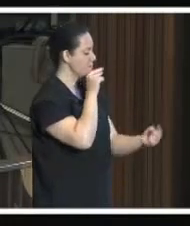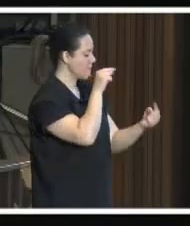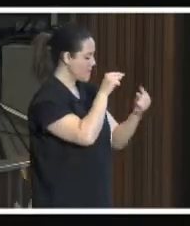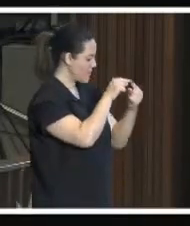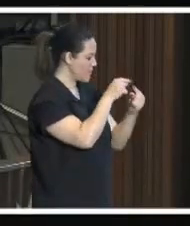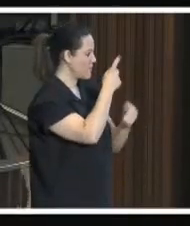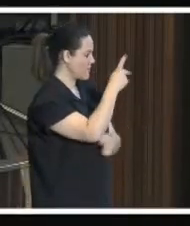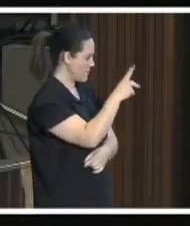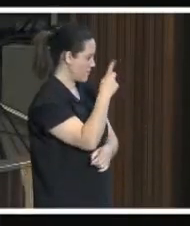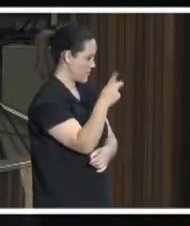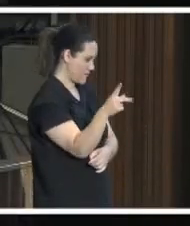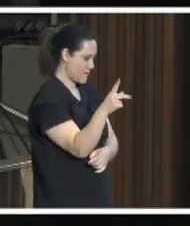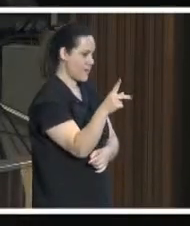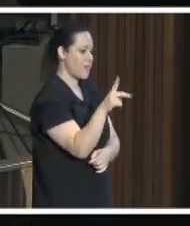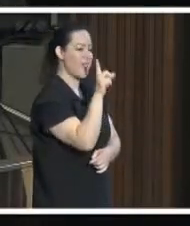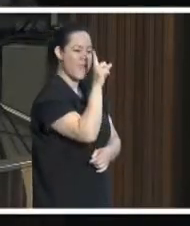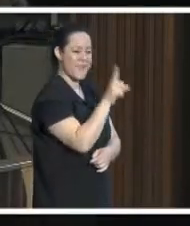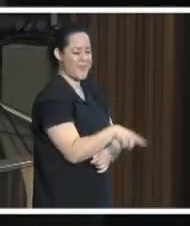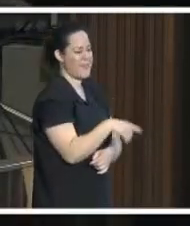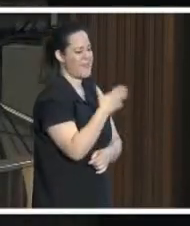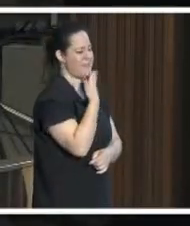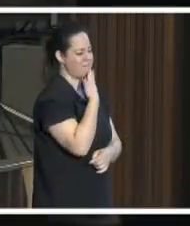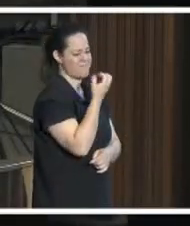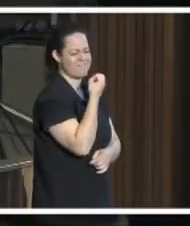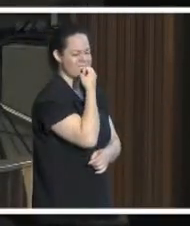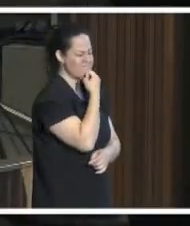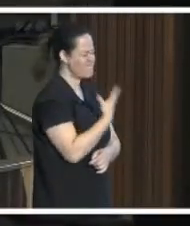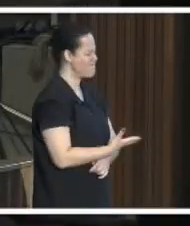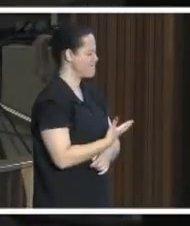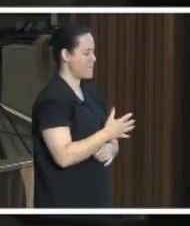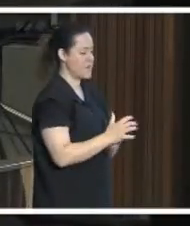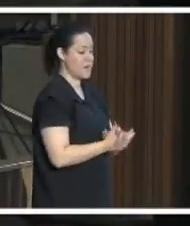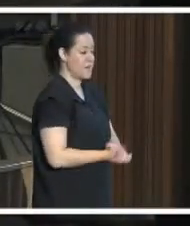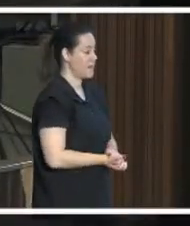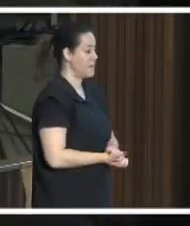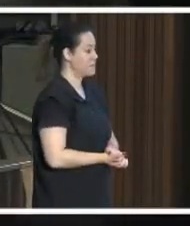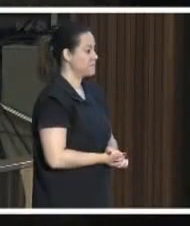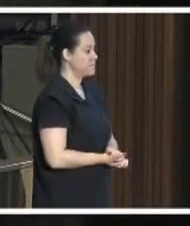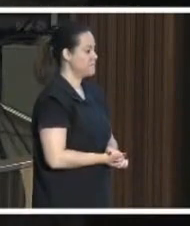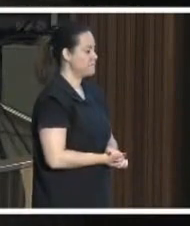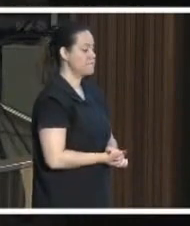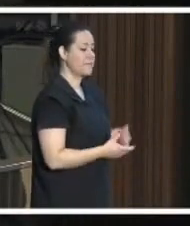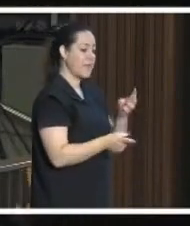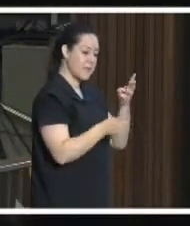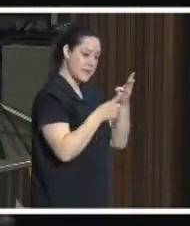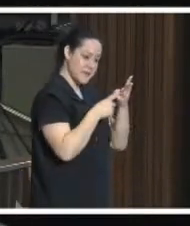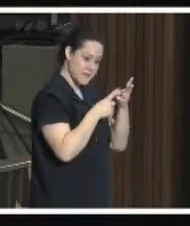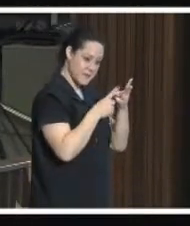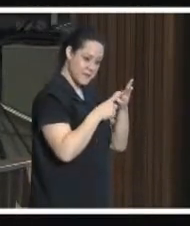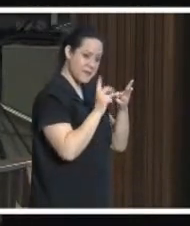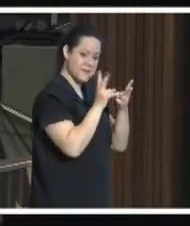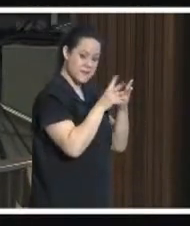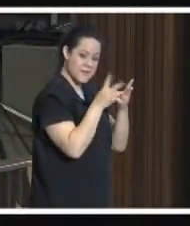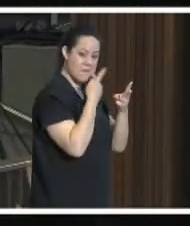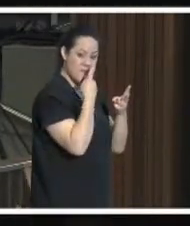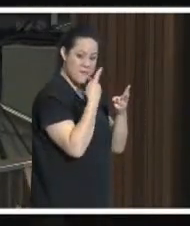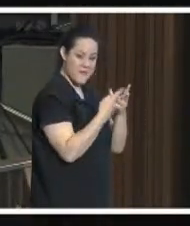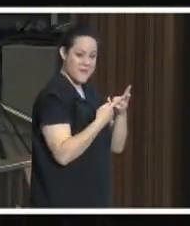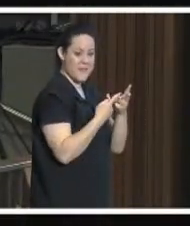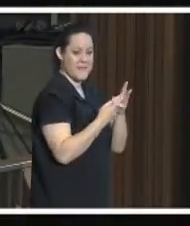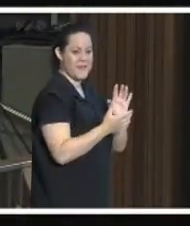para você é muito bom. E a terceira coisa que ele sempre vai dizer,